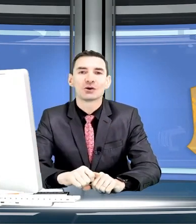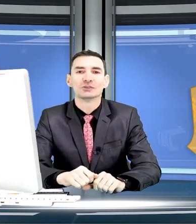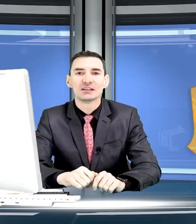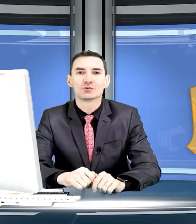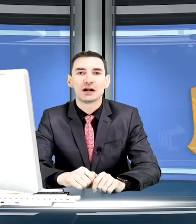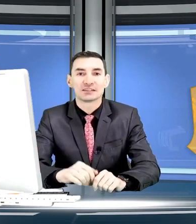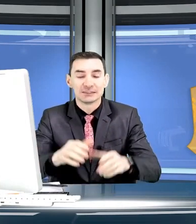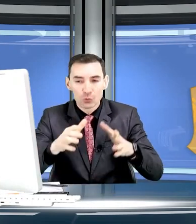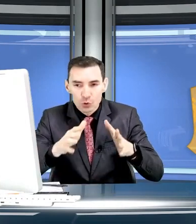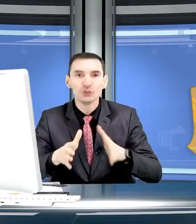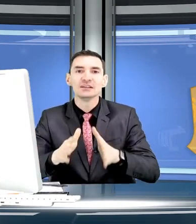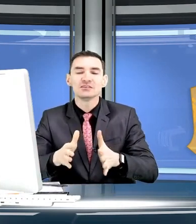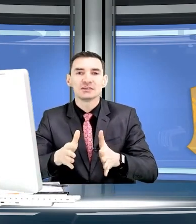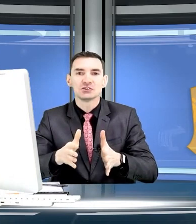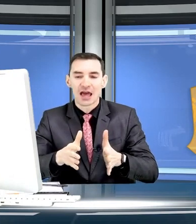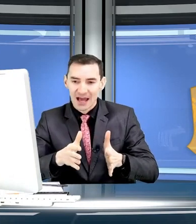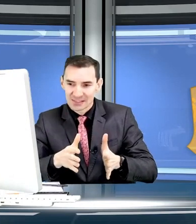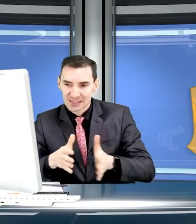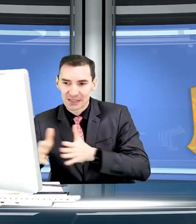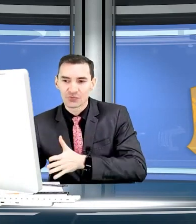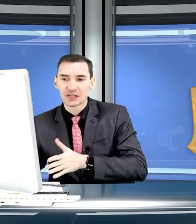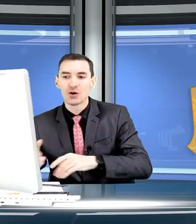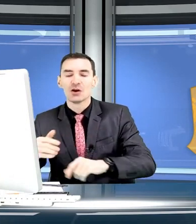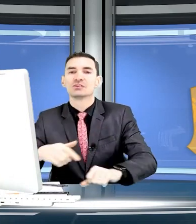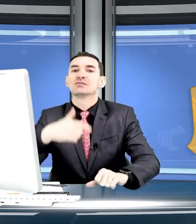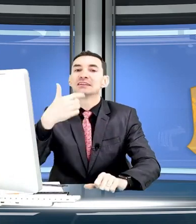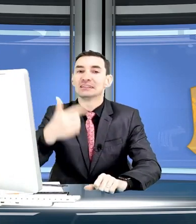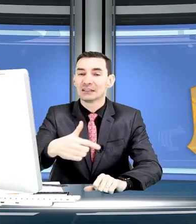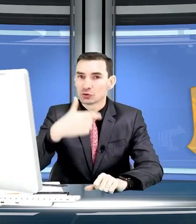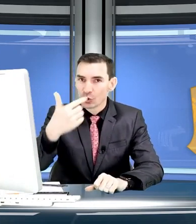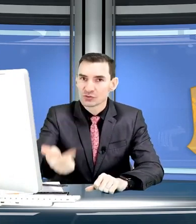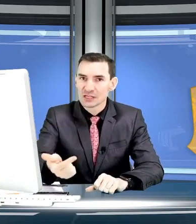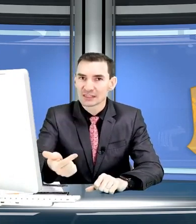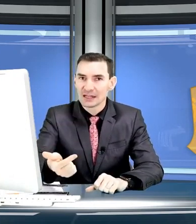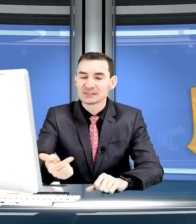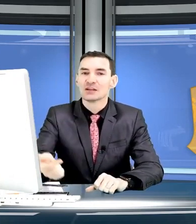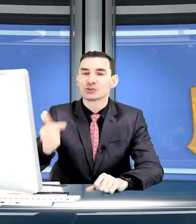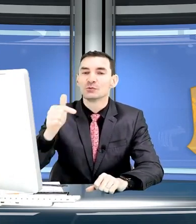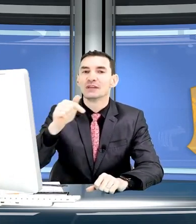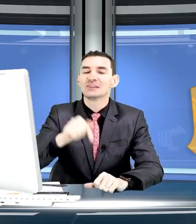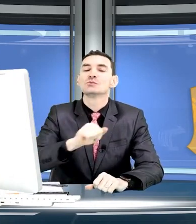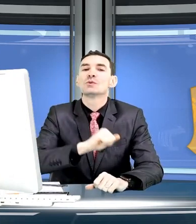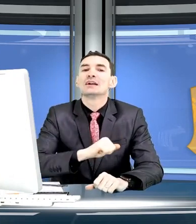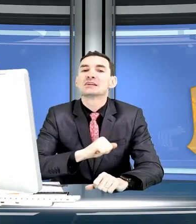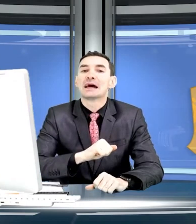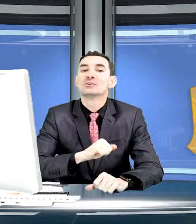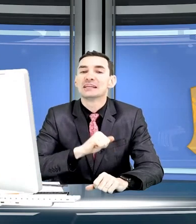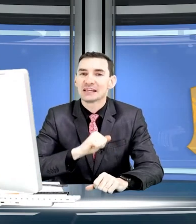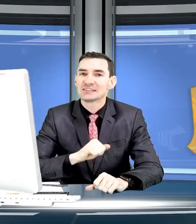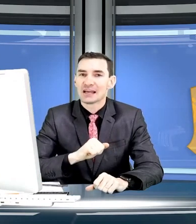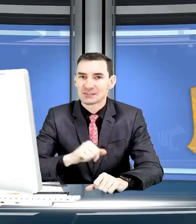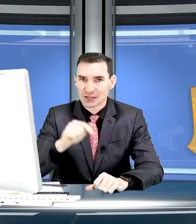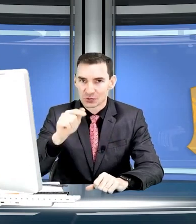aconteceu agora com o 14º salário. Então gruda nesse vídeo, assiste até o final, você vai entender todos os detalhes sobre o